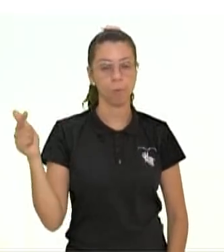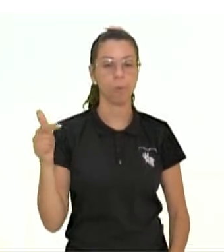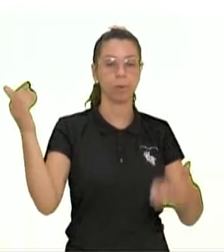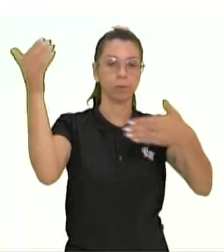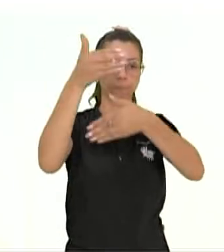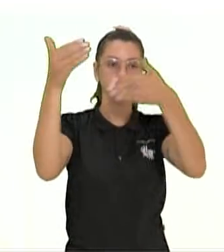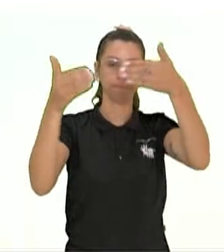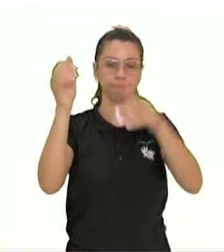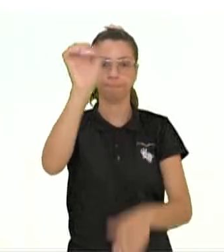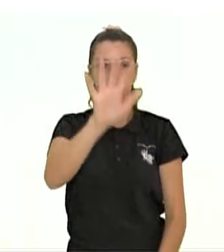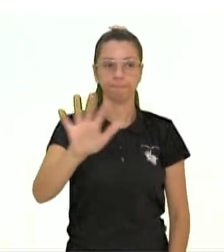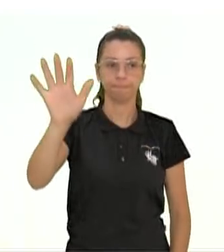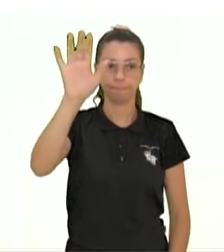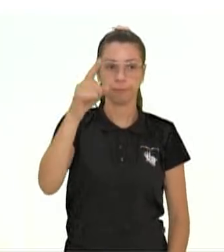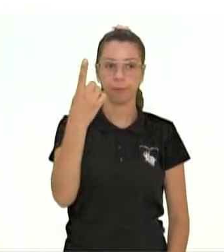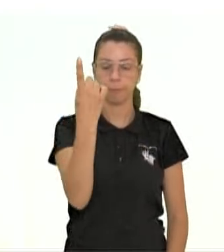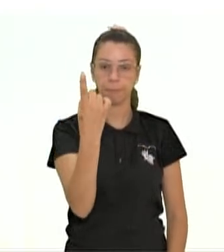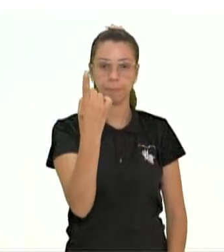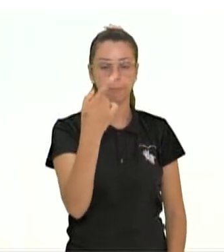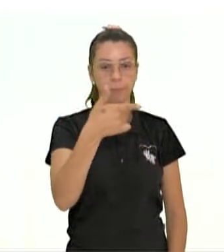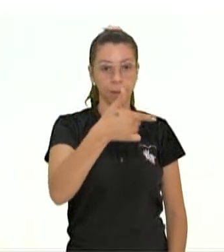em